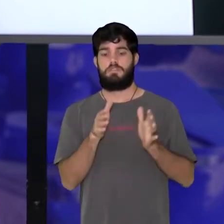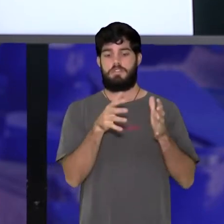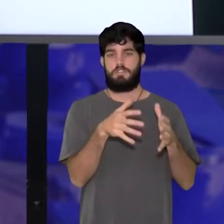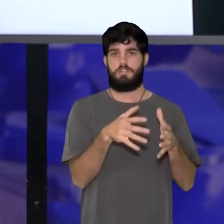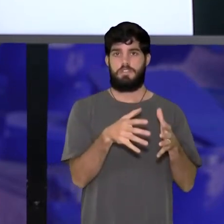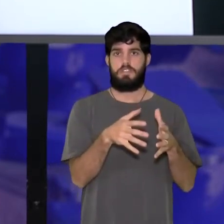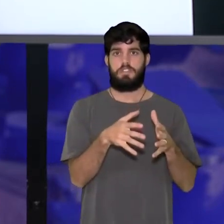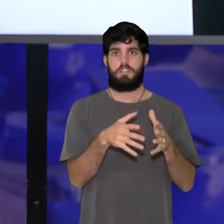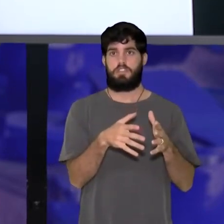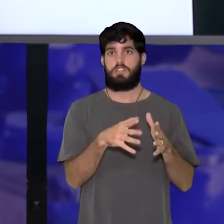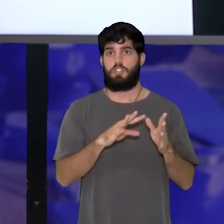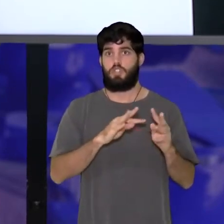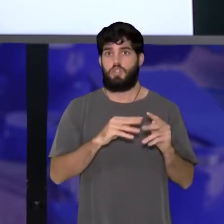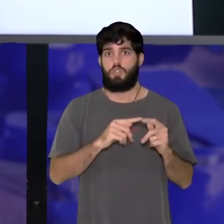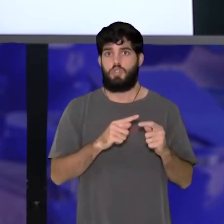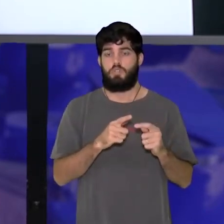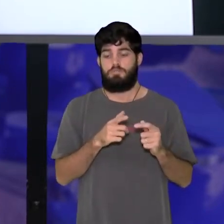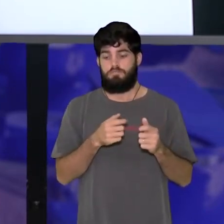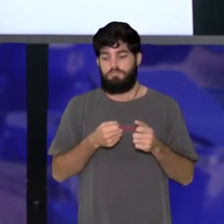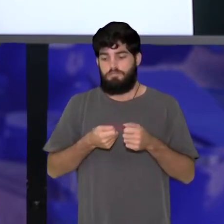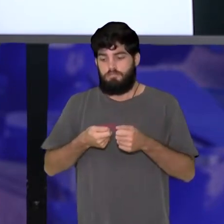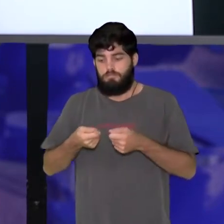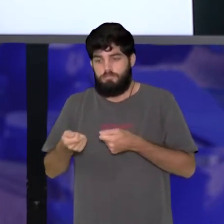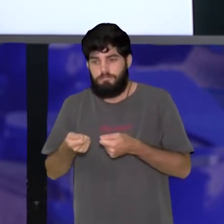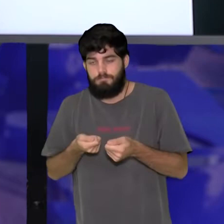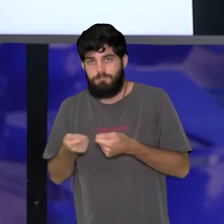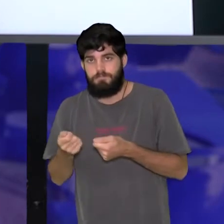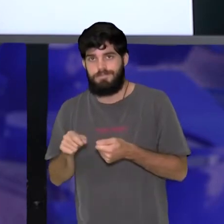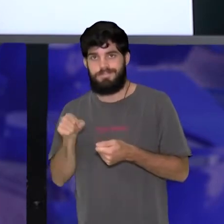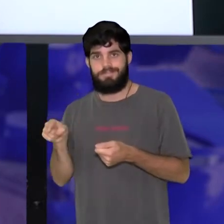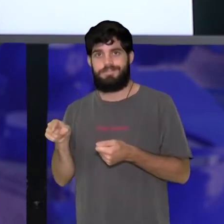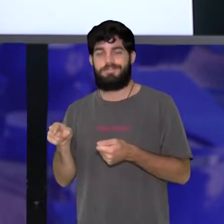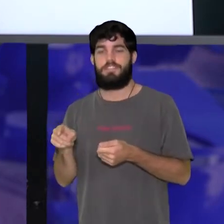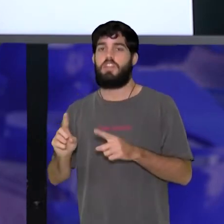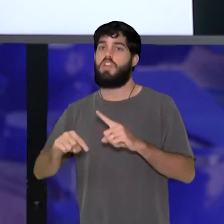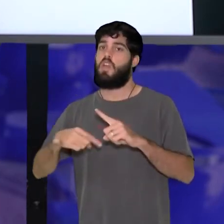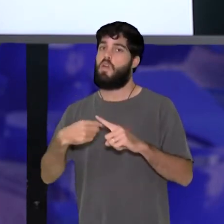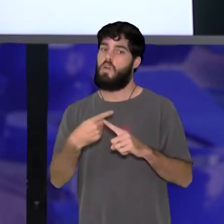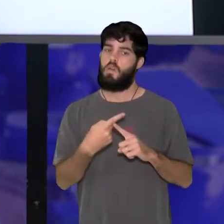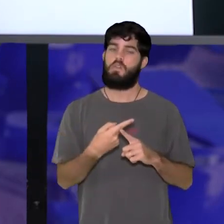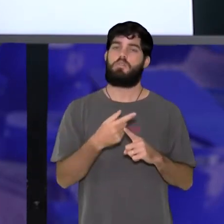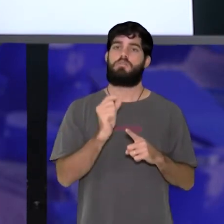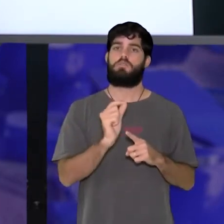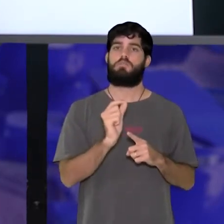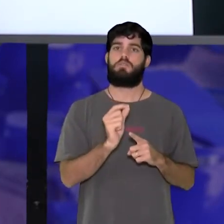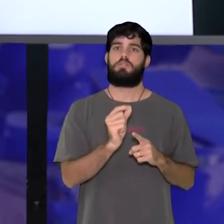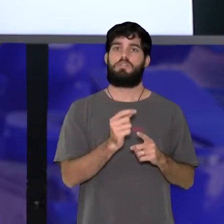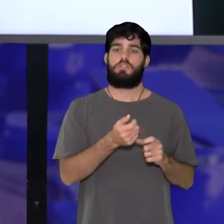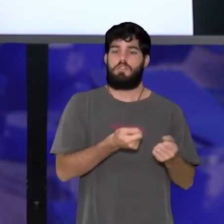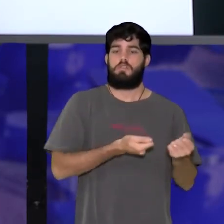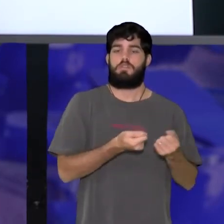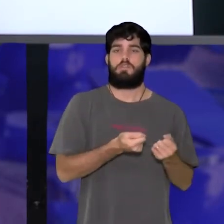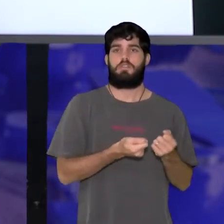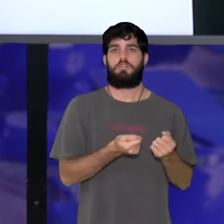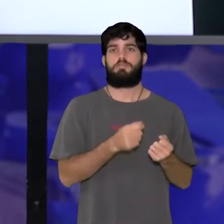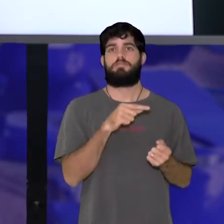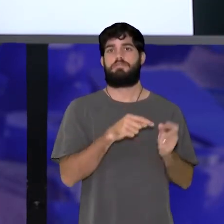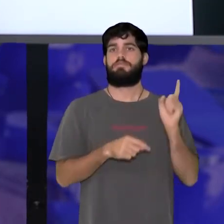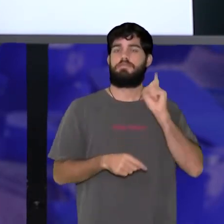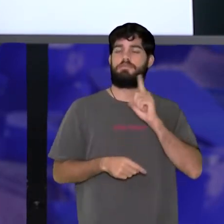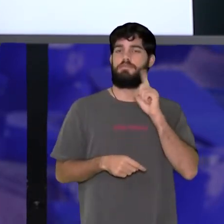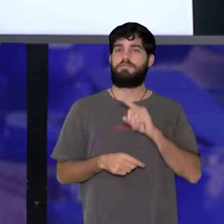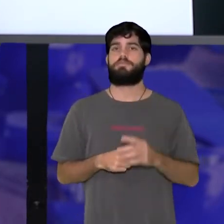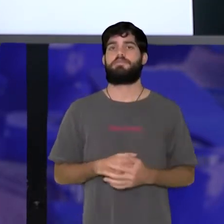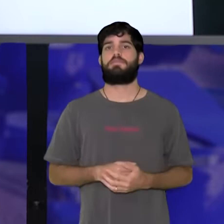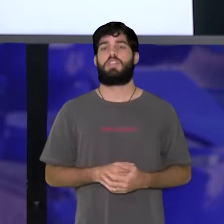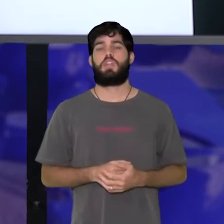totalmente controlada pelos soviéticos e uma Berlim controlada pelos capitalistas. Outro